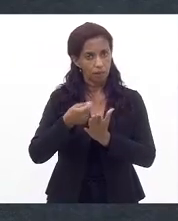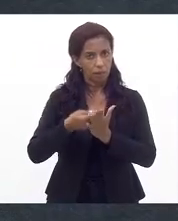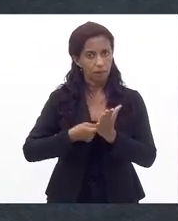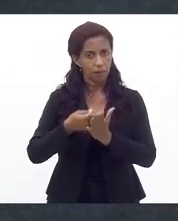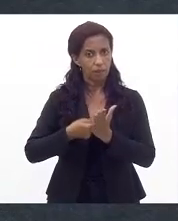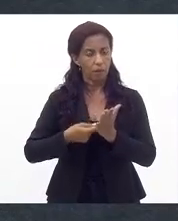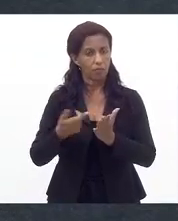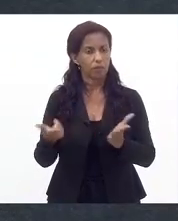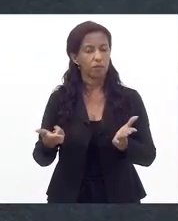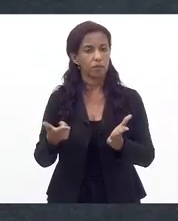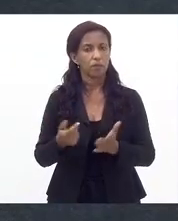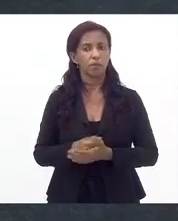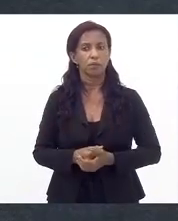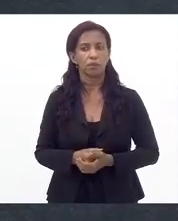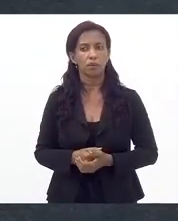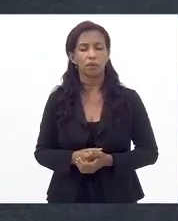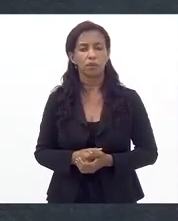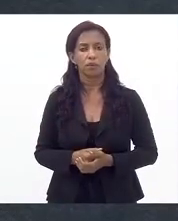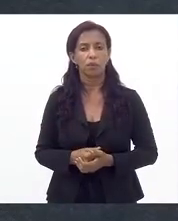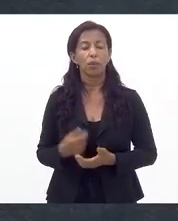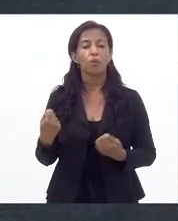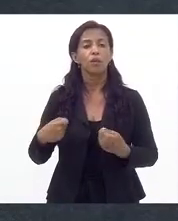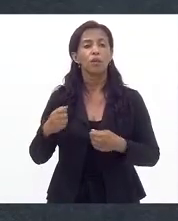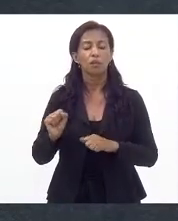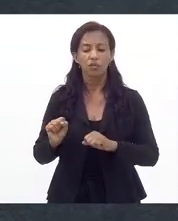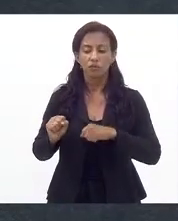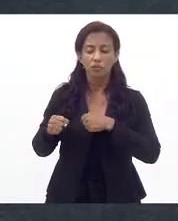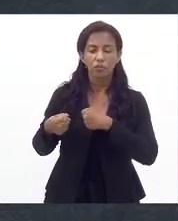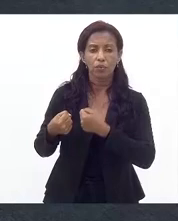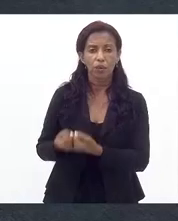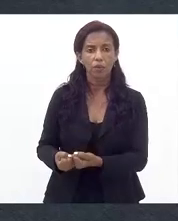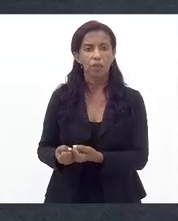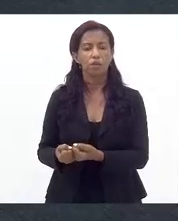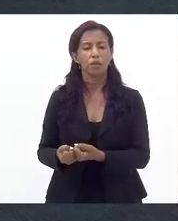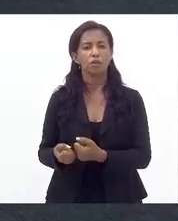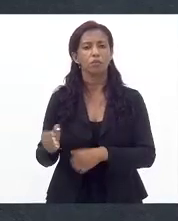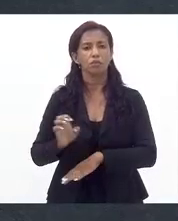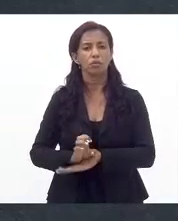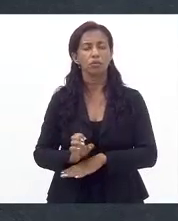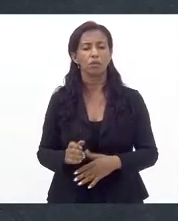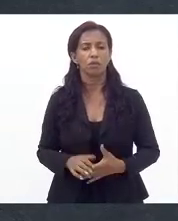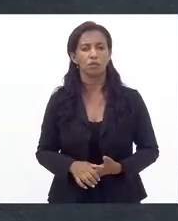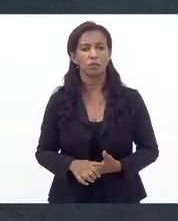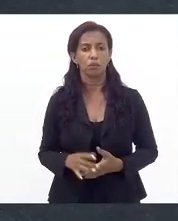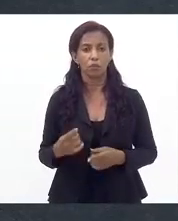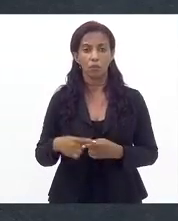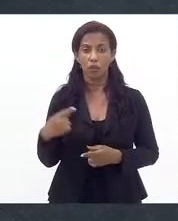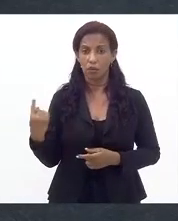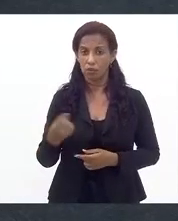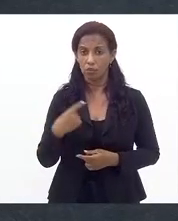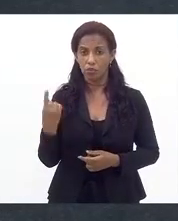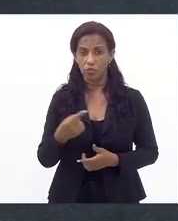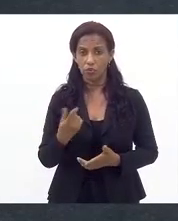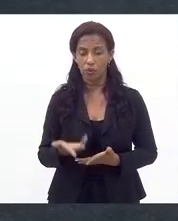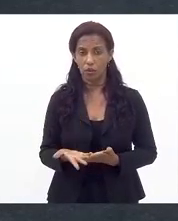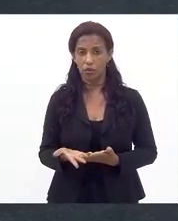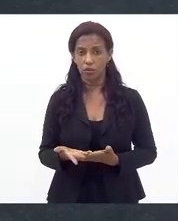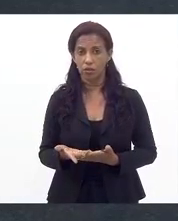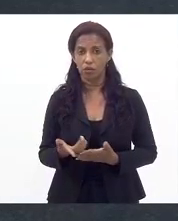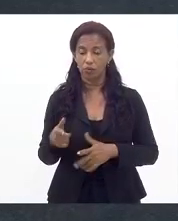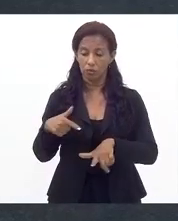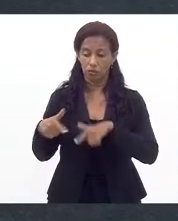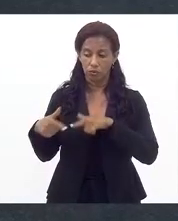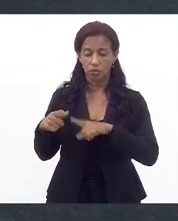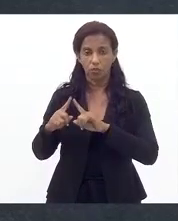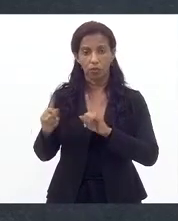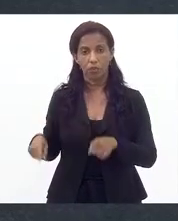Qual é a concepção de estado que a gente quer ver fortalecer fortalecida do Estado do Rio de Janeiro né porque somos nós os agentes